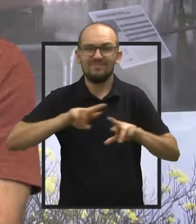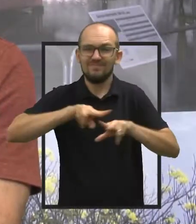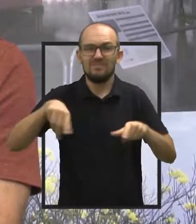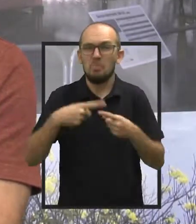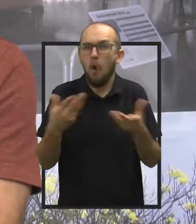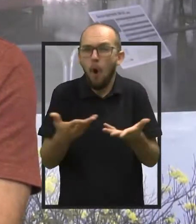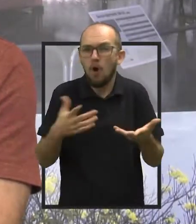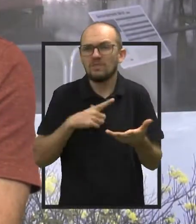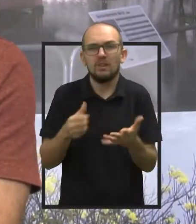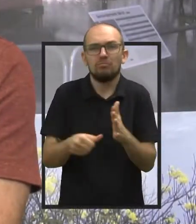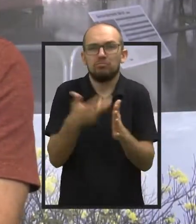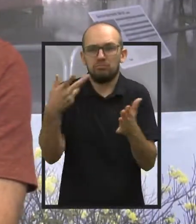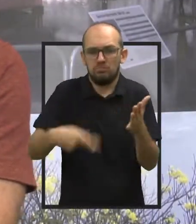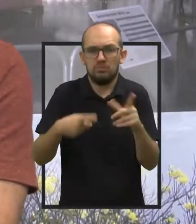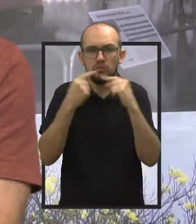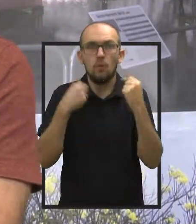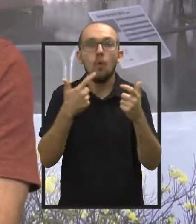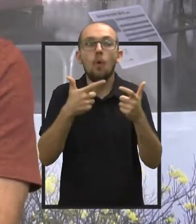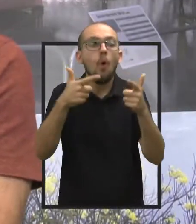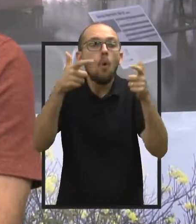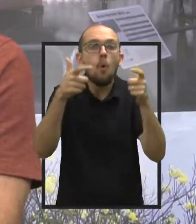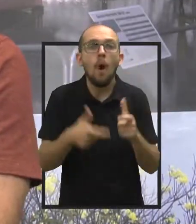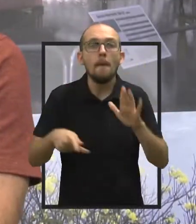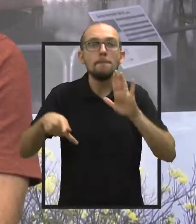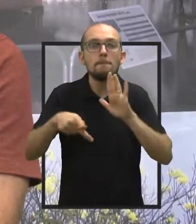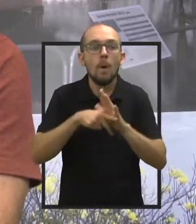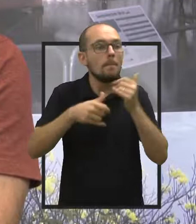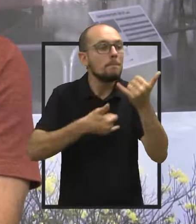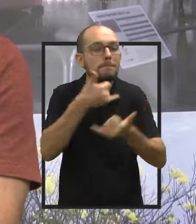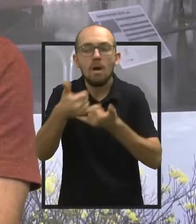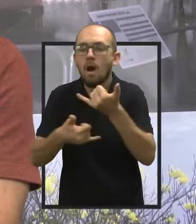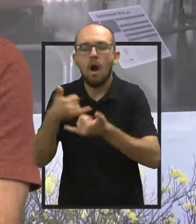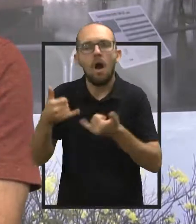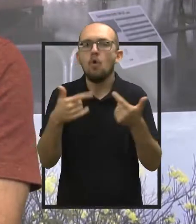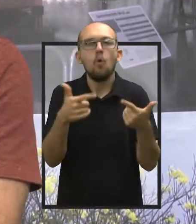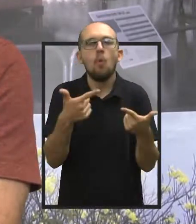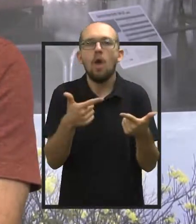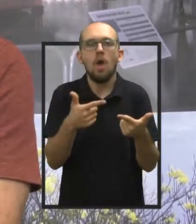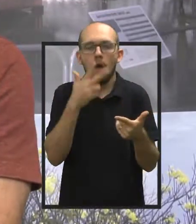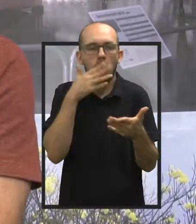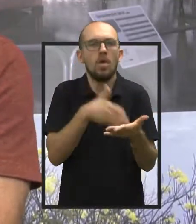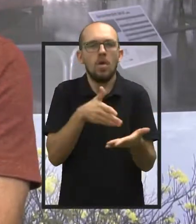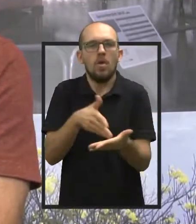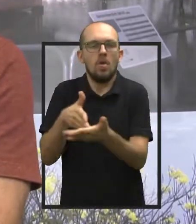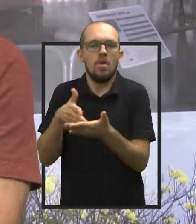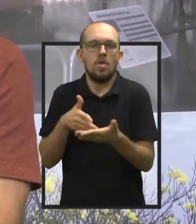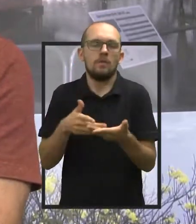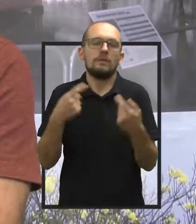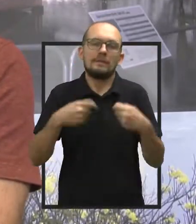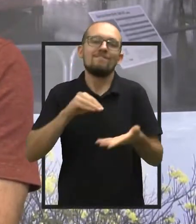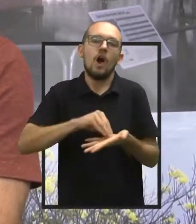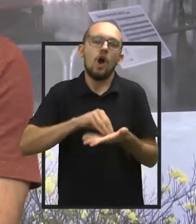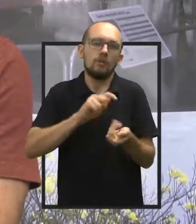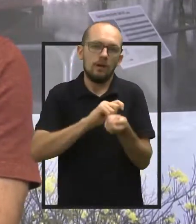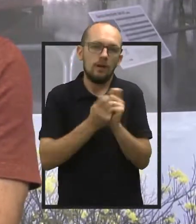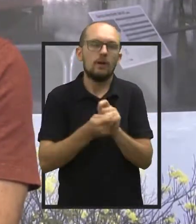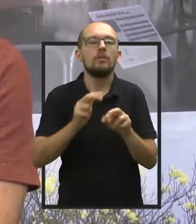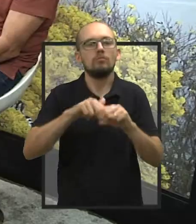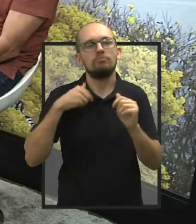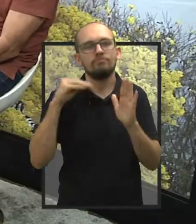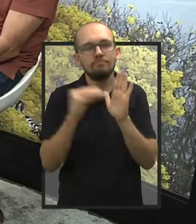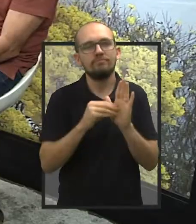não têm um local apropriado para se brincar, né, num parque. Então a gente pensando nisso, né, a gente solicitou 500 mil